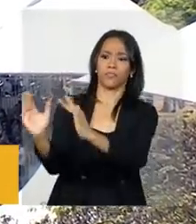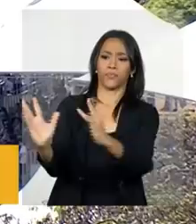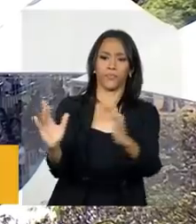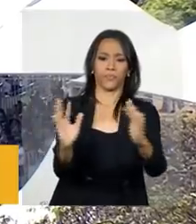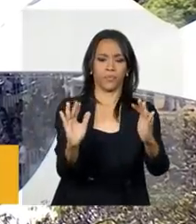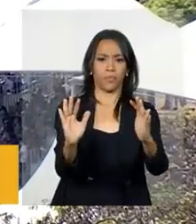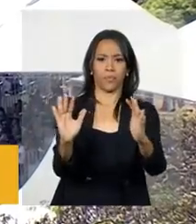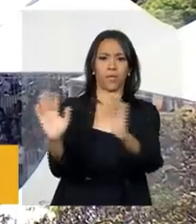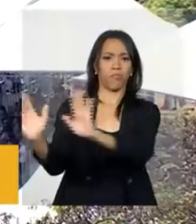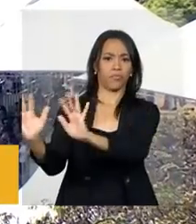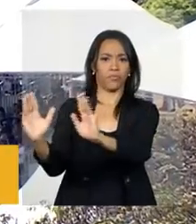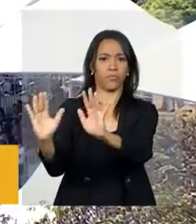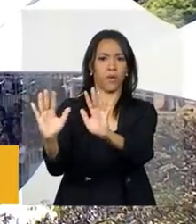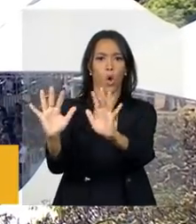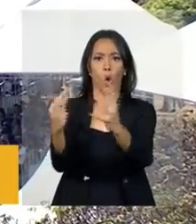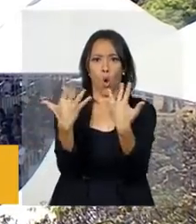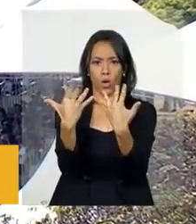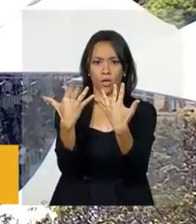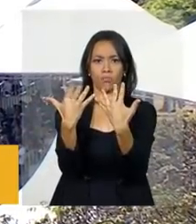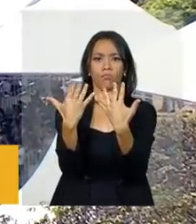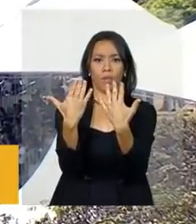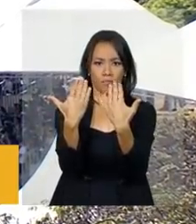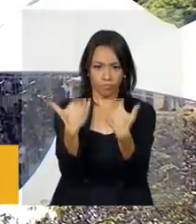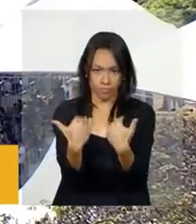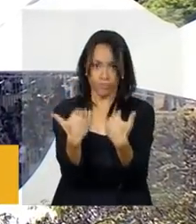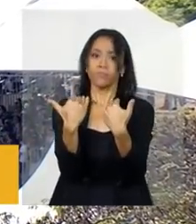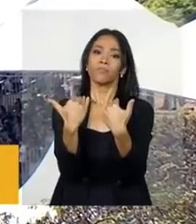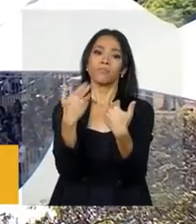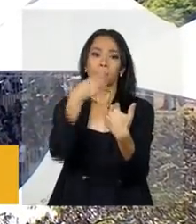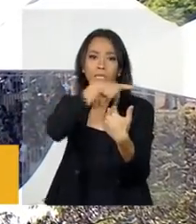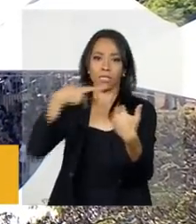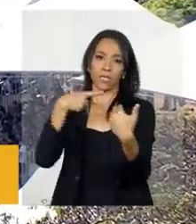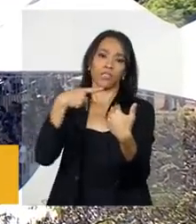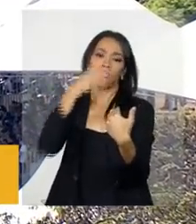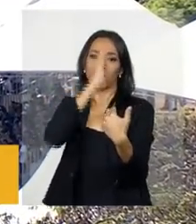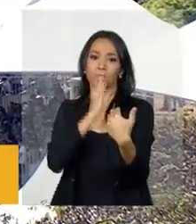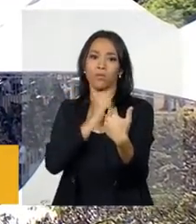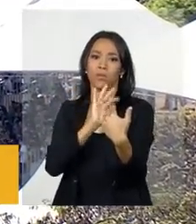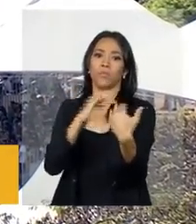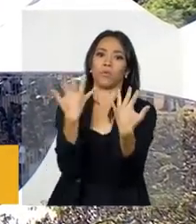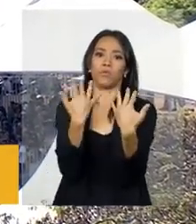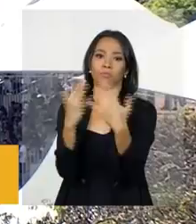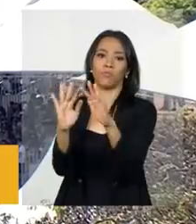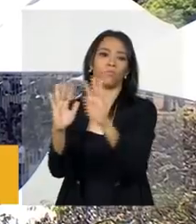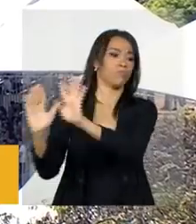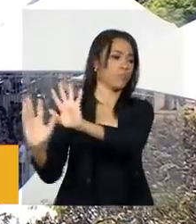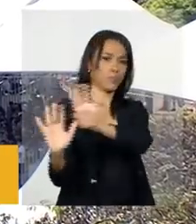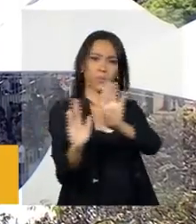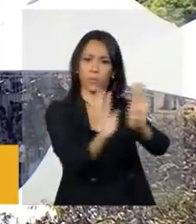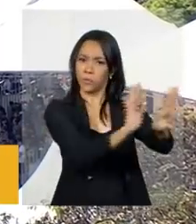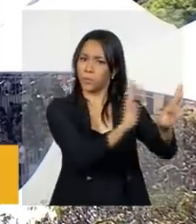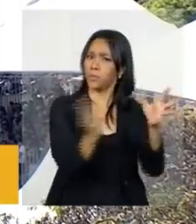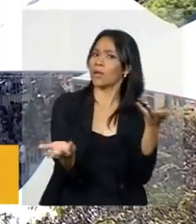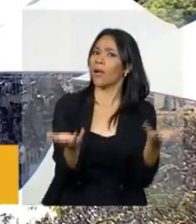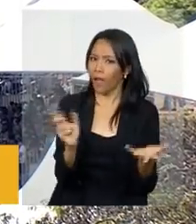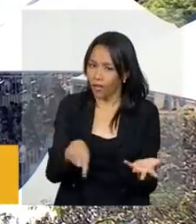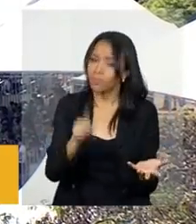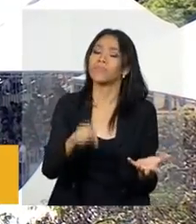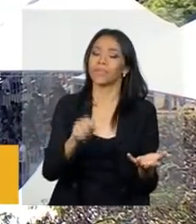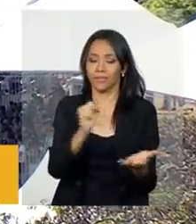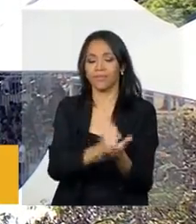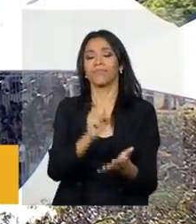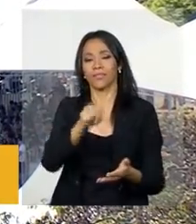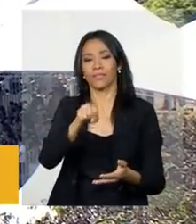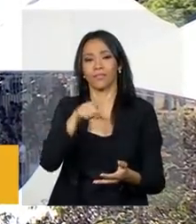olha, presta continência e olha para o palanque, né? Isso, é a continência da tropa, a mais alta autoridade, que no